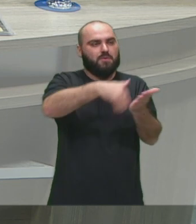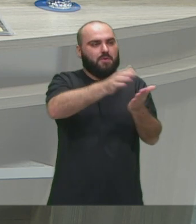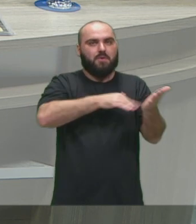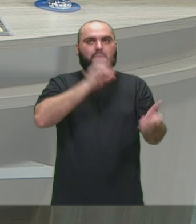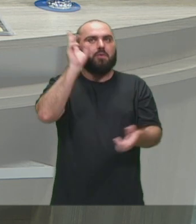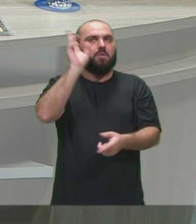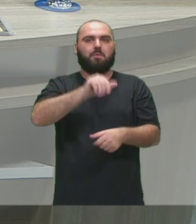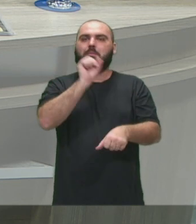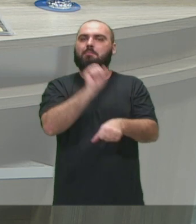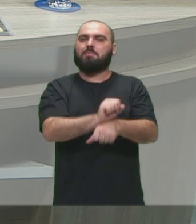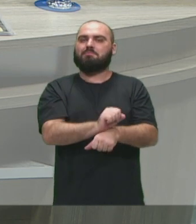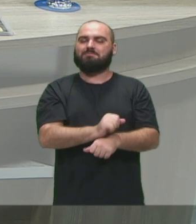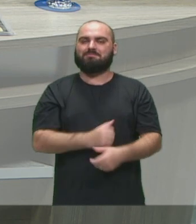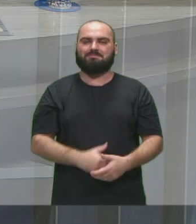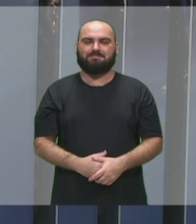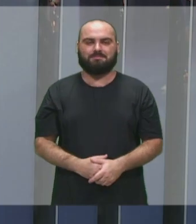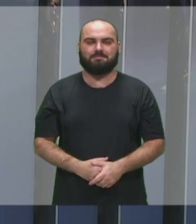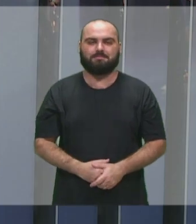mais.